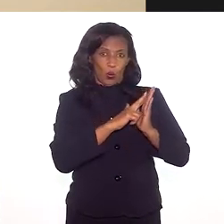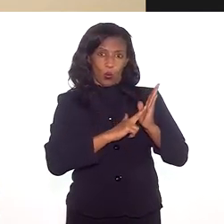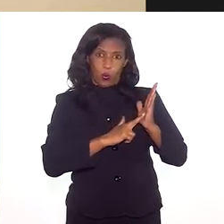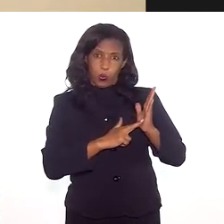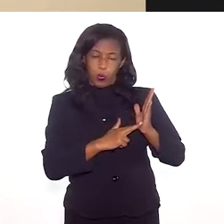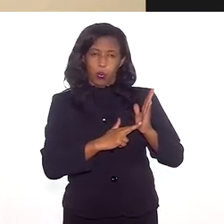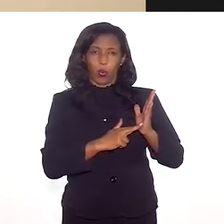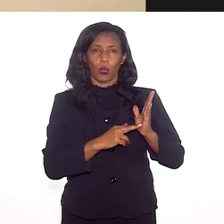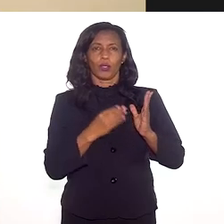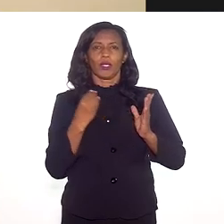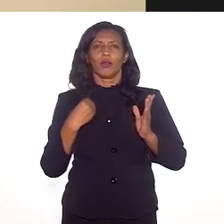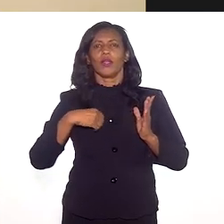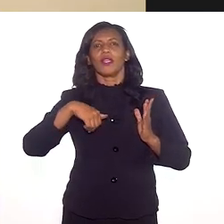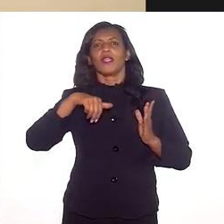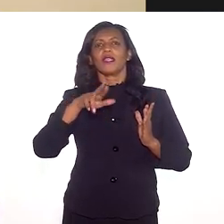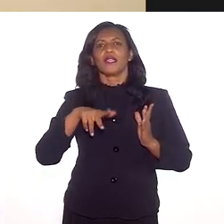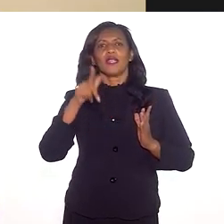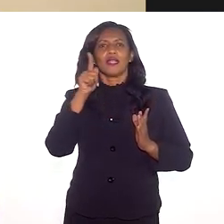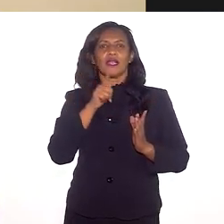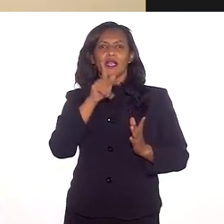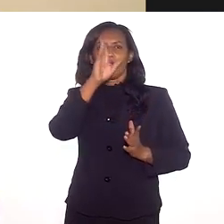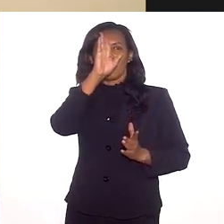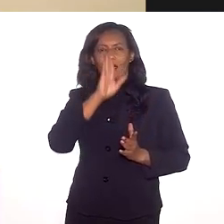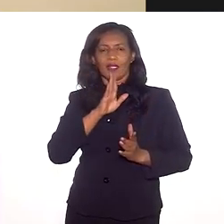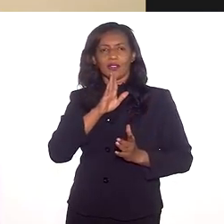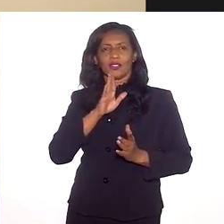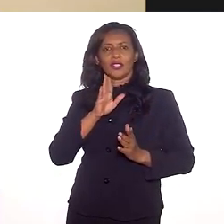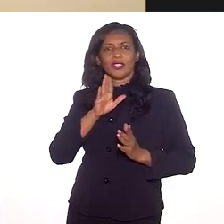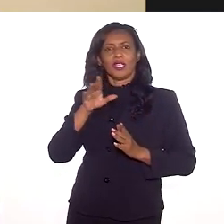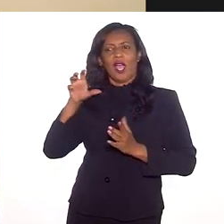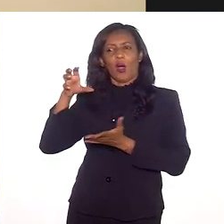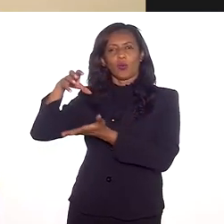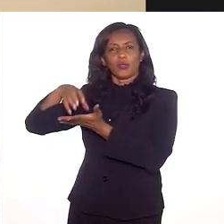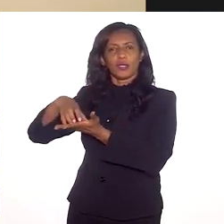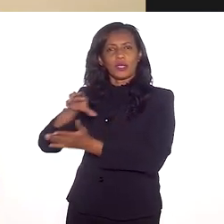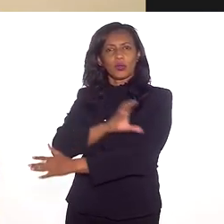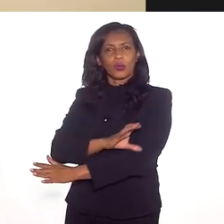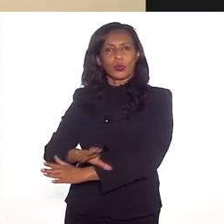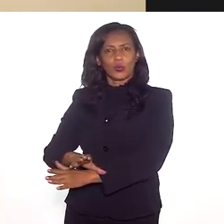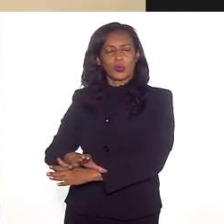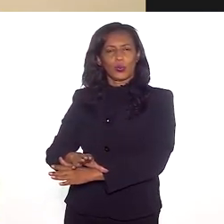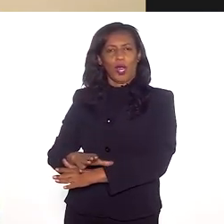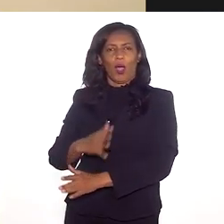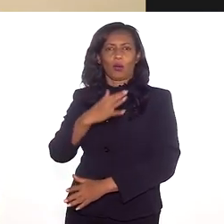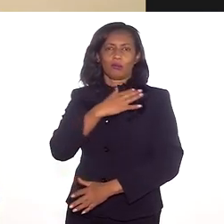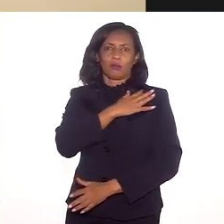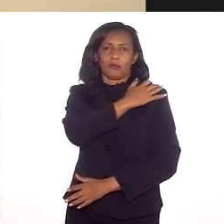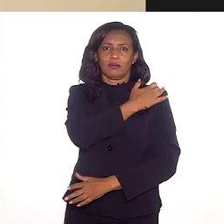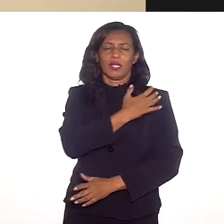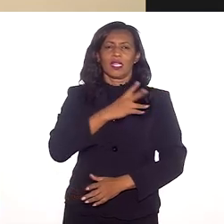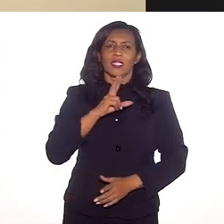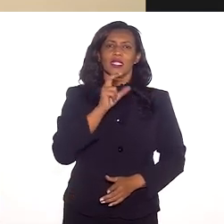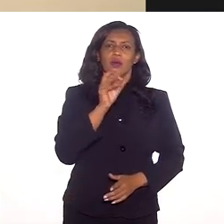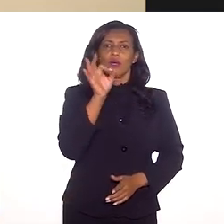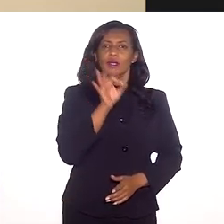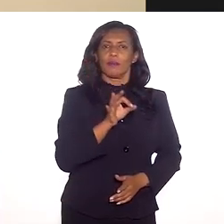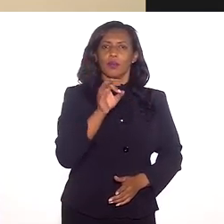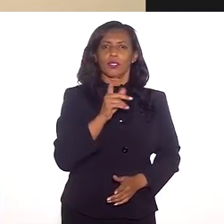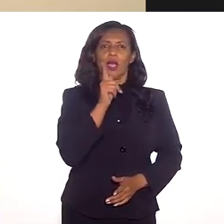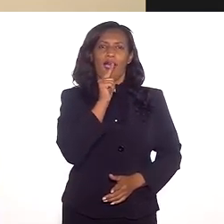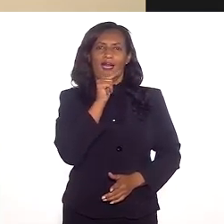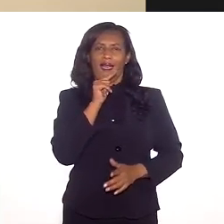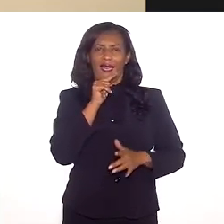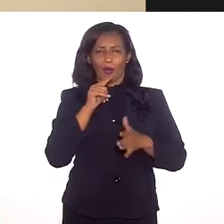todo o passaporte ganha o direito de acesso gratuito ao Centro Cultural da Marinha, 50% no Aqua Rio. Com